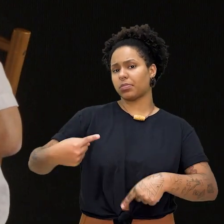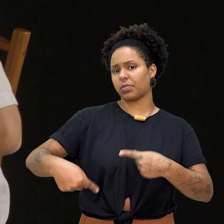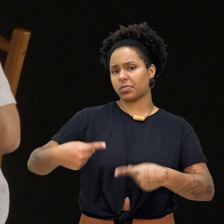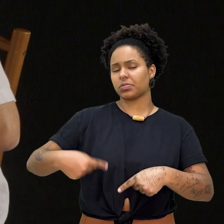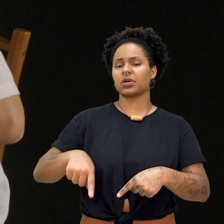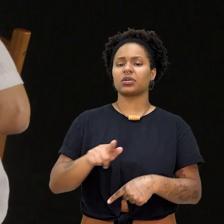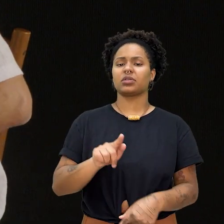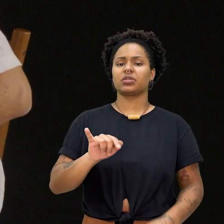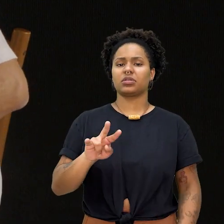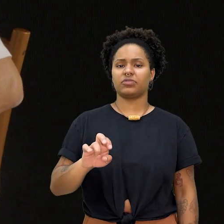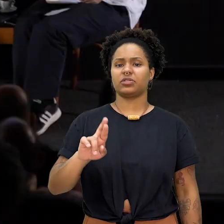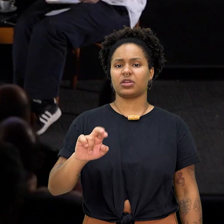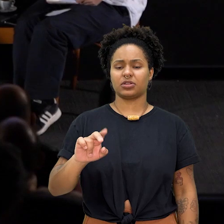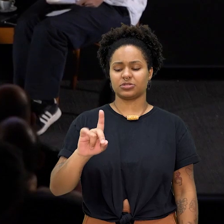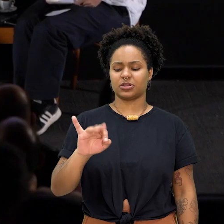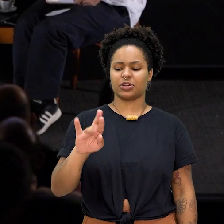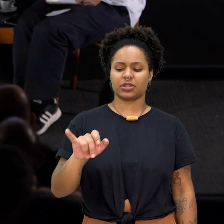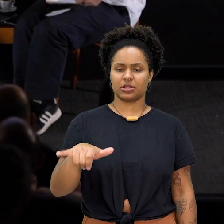ponto da Give Directly. Né?